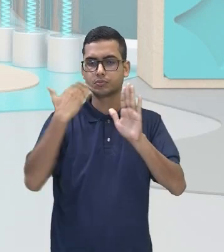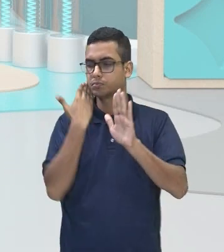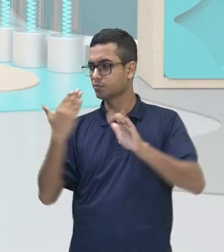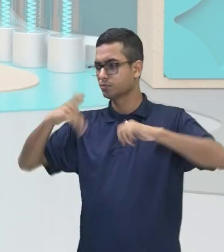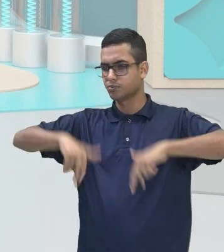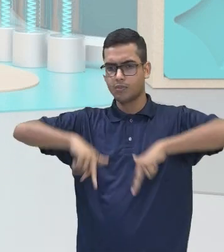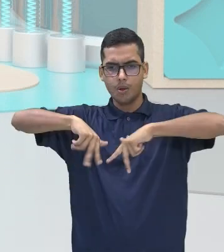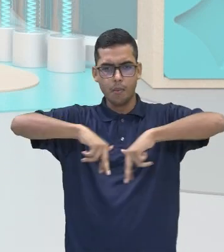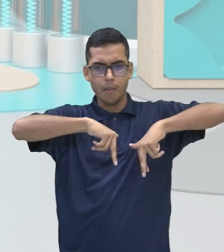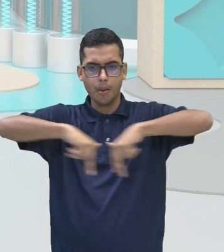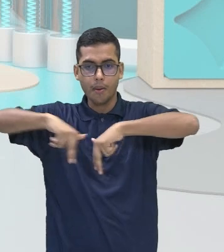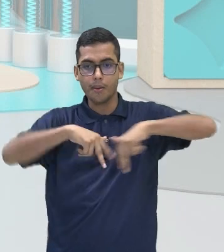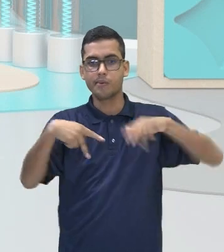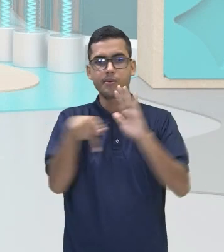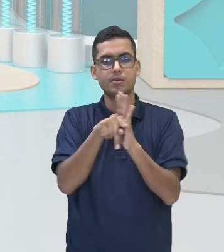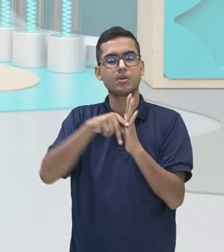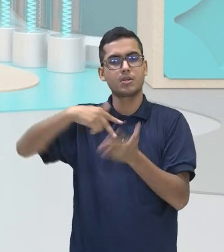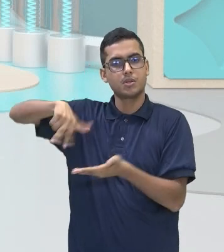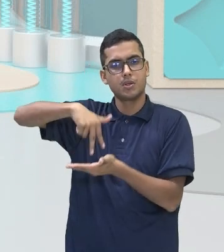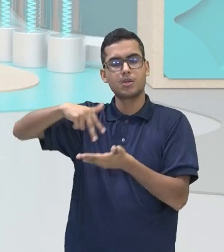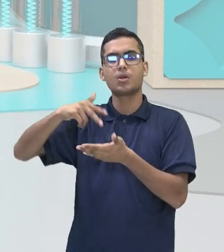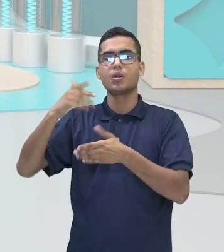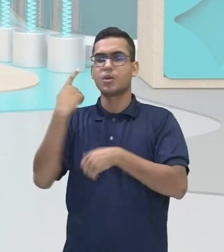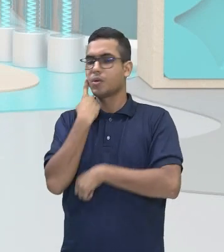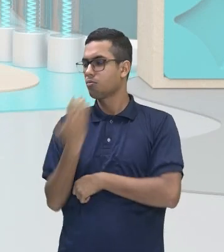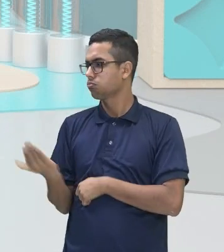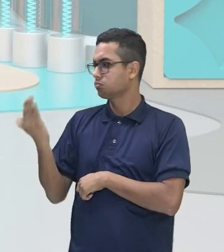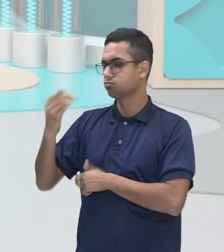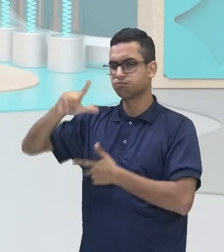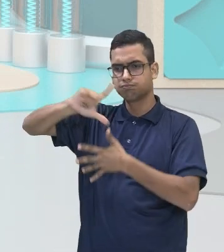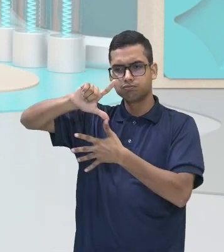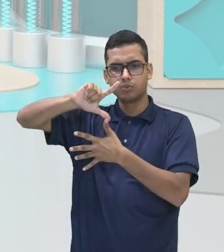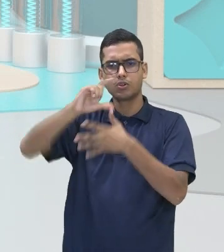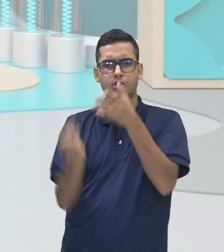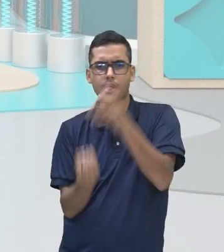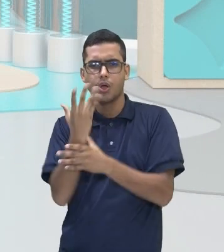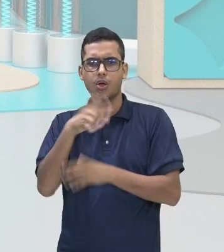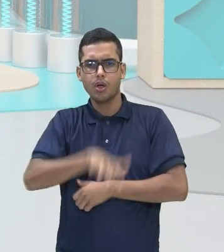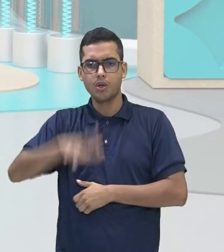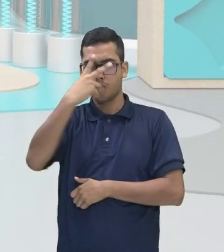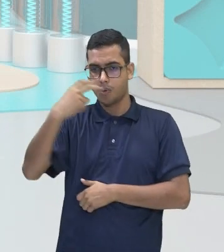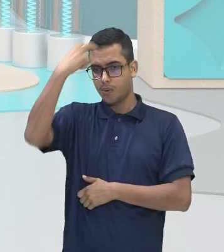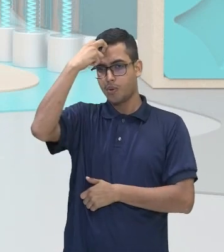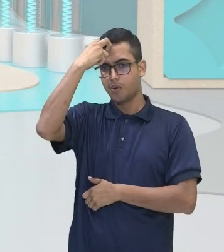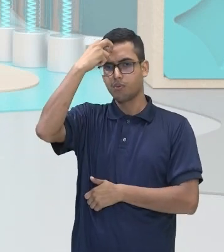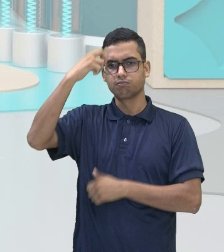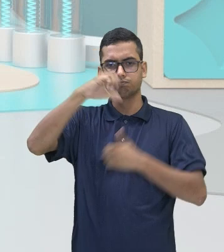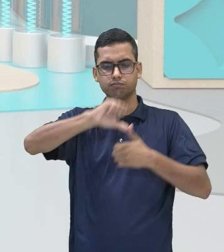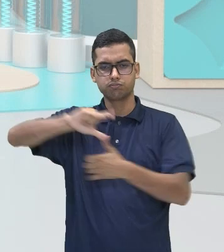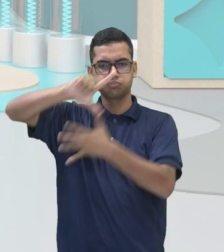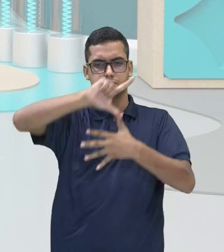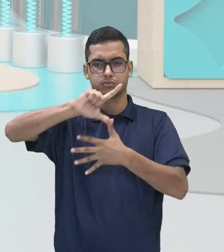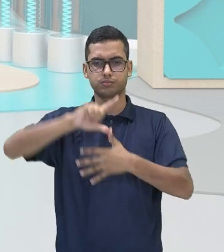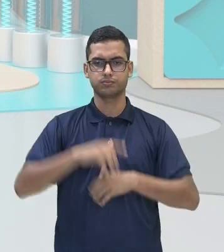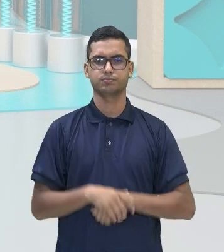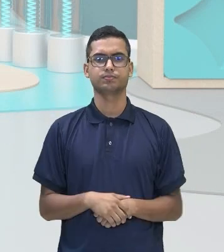porque eles são estilos que surgiram nas culturas latinas e, mais do que estilos de